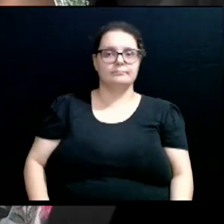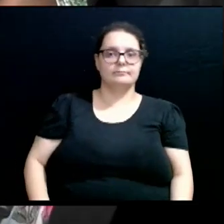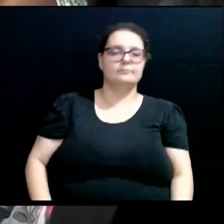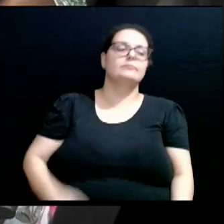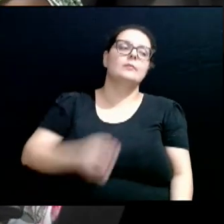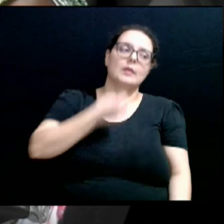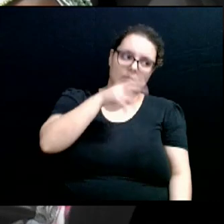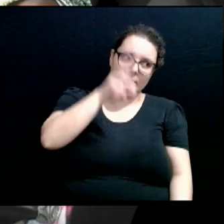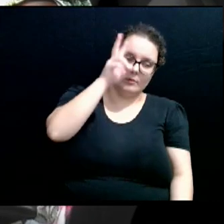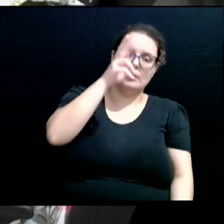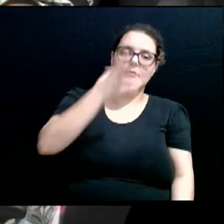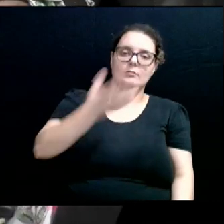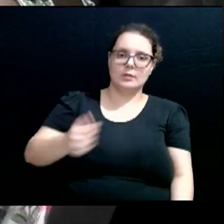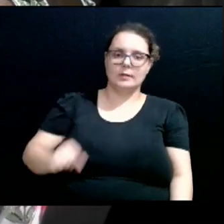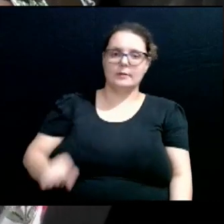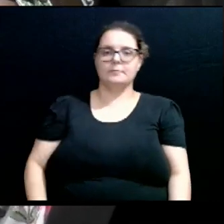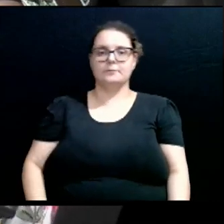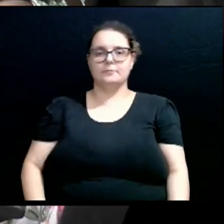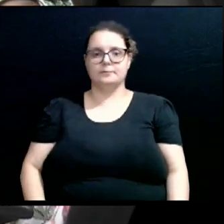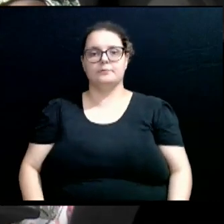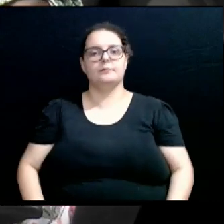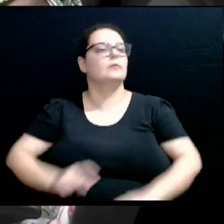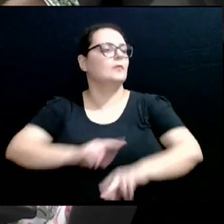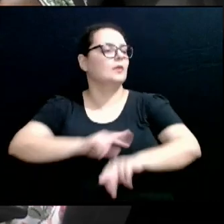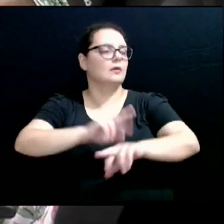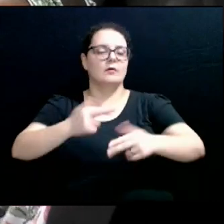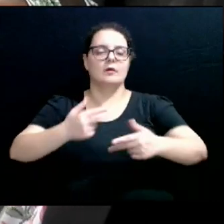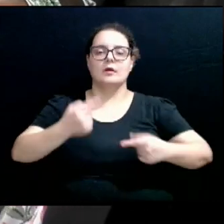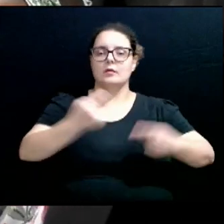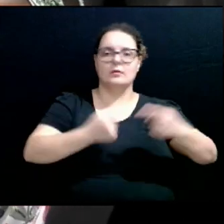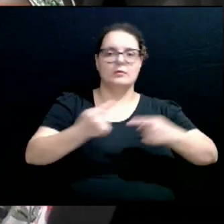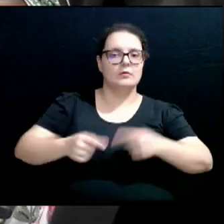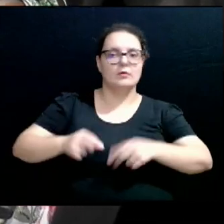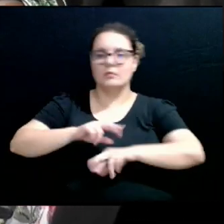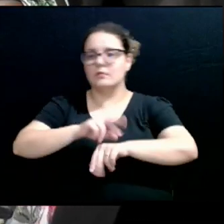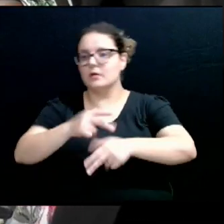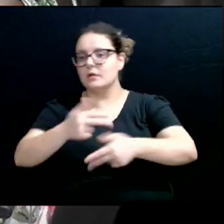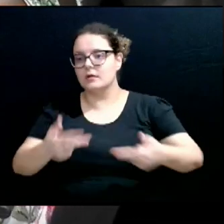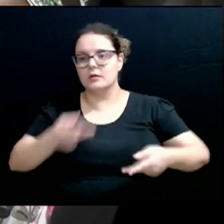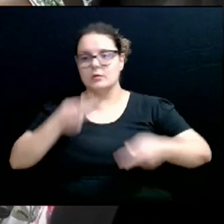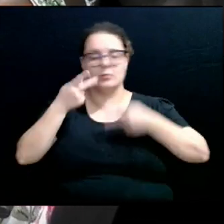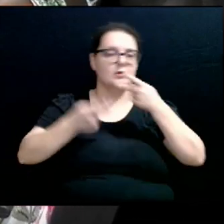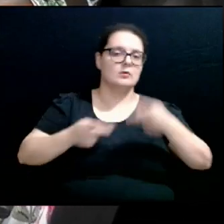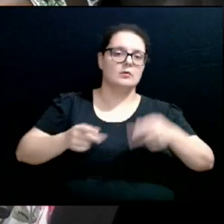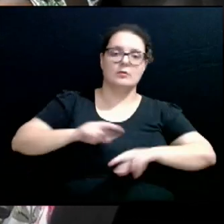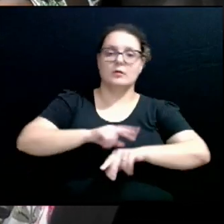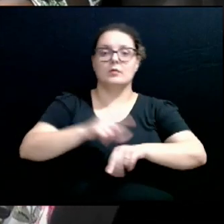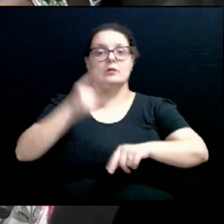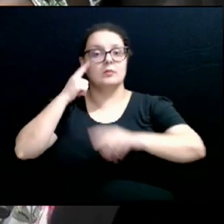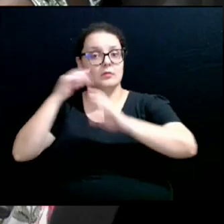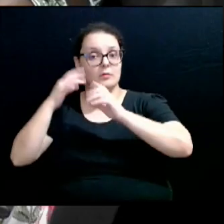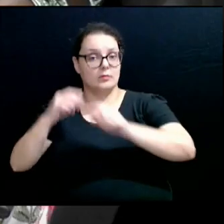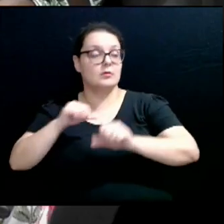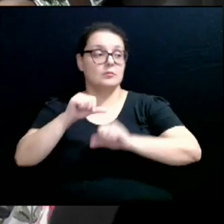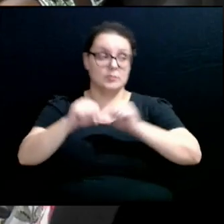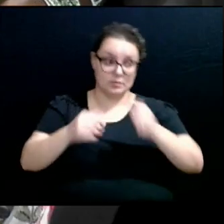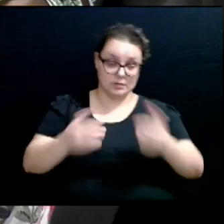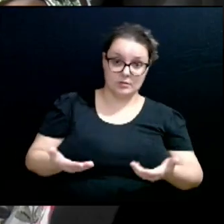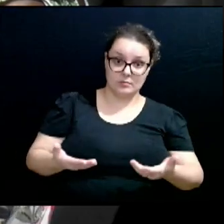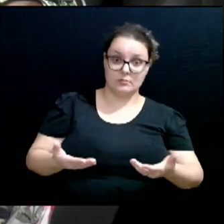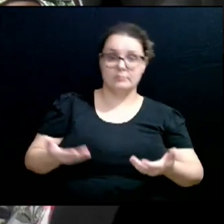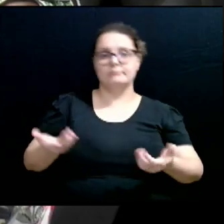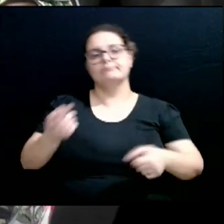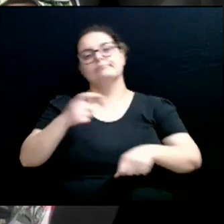Gente, a gente tem muita coisa para discutir, tem muita coisa para falar, tem muita coisa para pensar, refletir e mudar. Mas o nosso tempo, infelizmente,